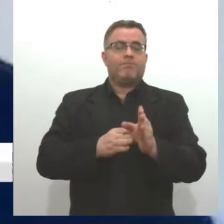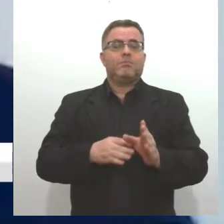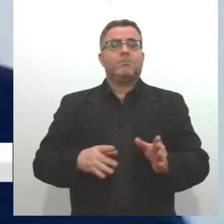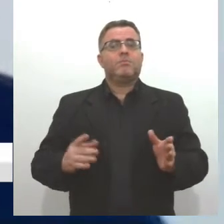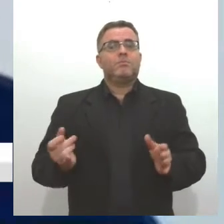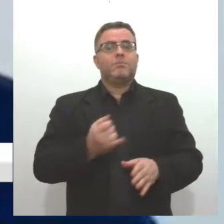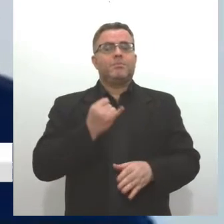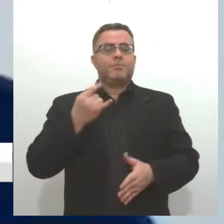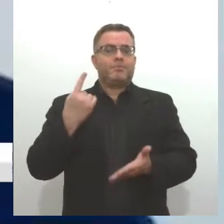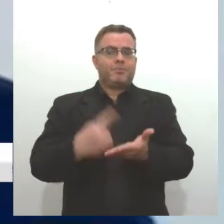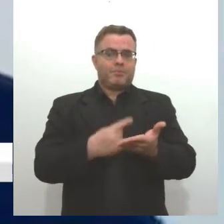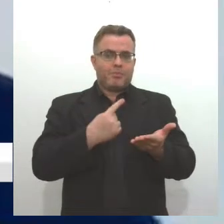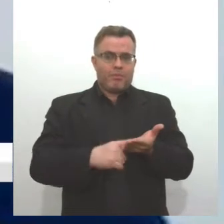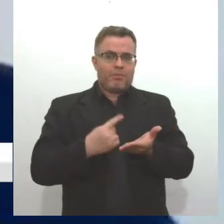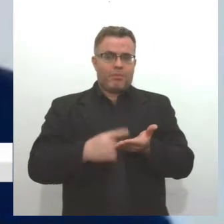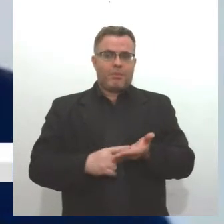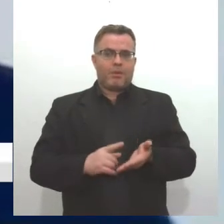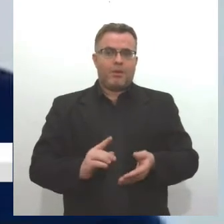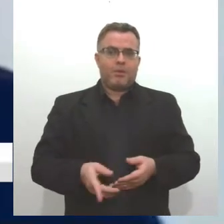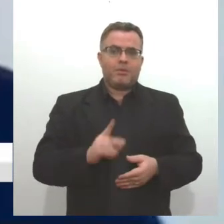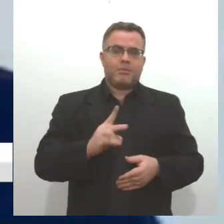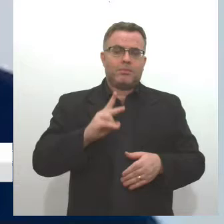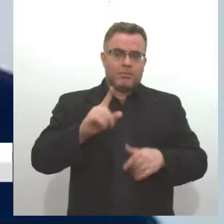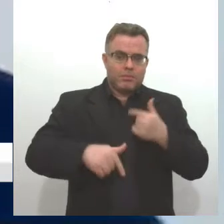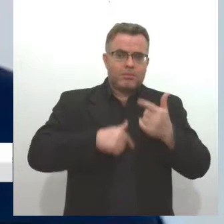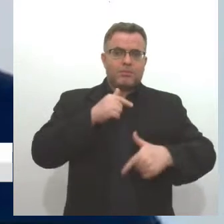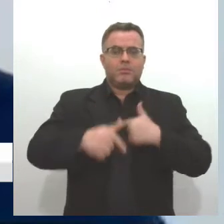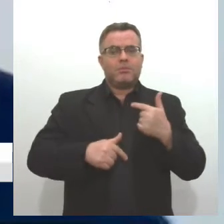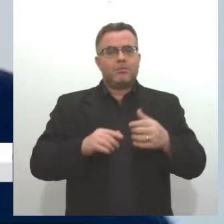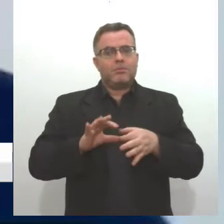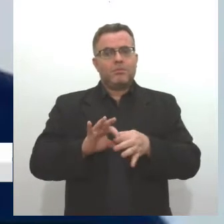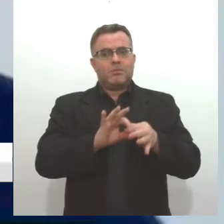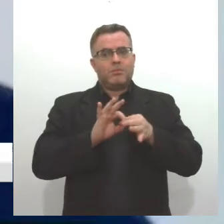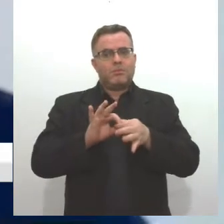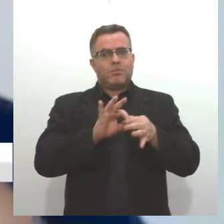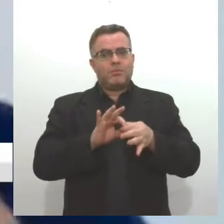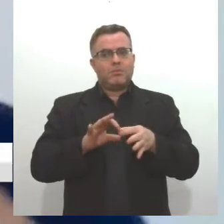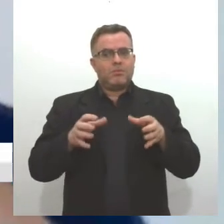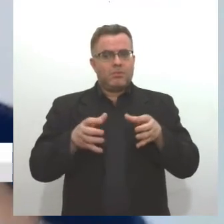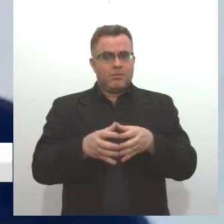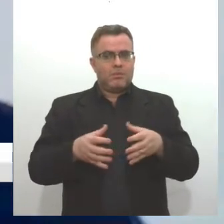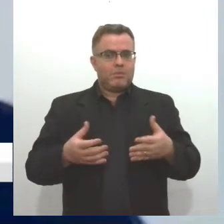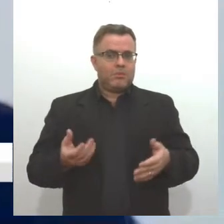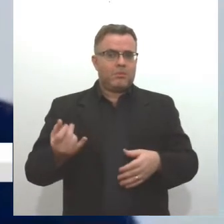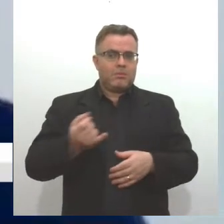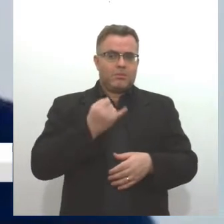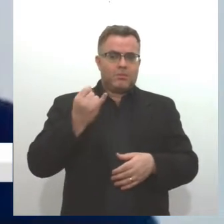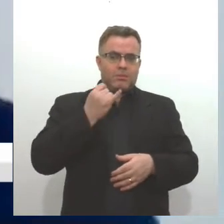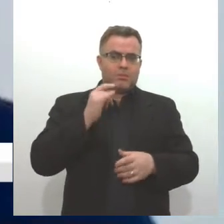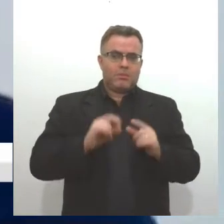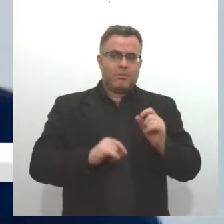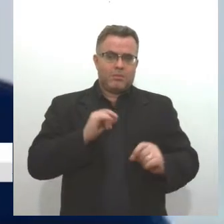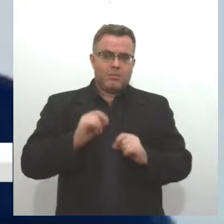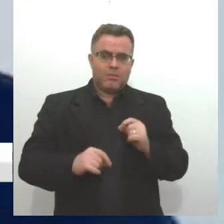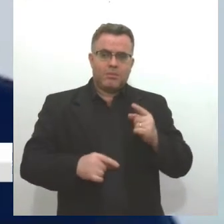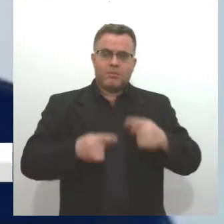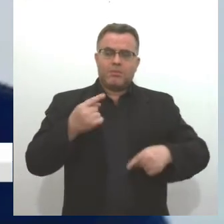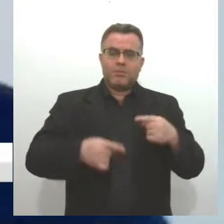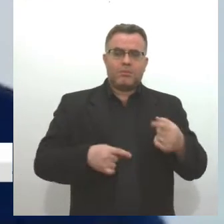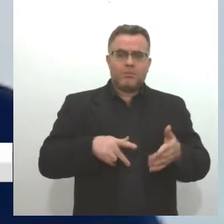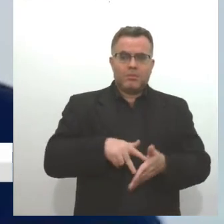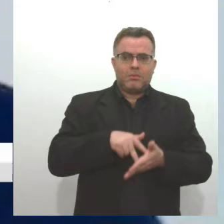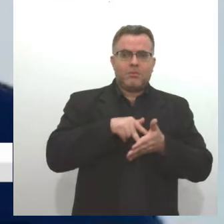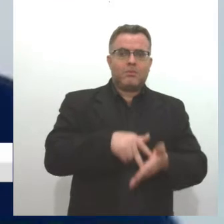ouvida e construir algo em coletivo. E a importância da gente ter essa política efetivada